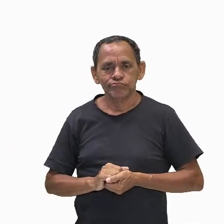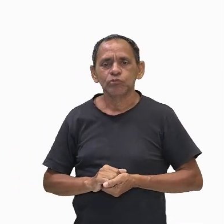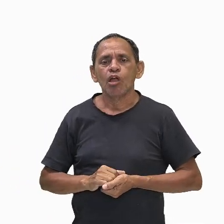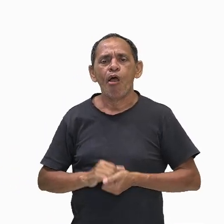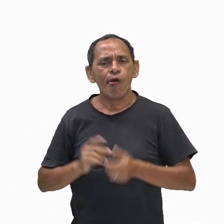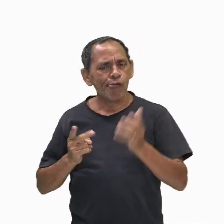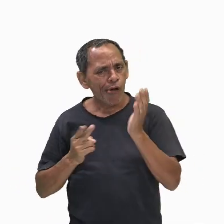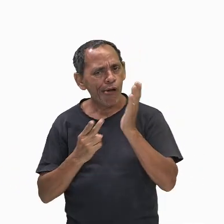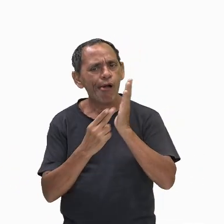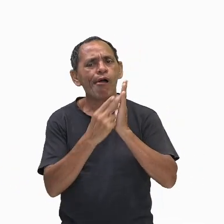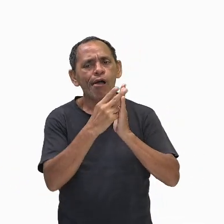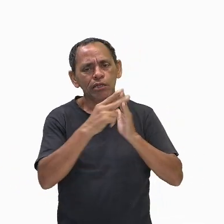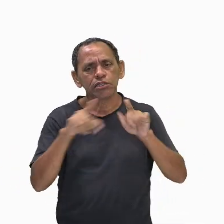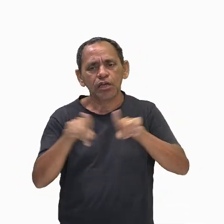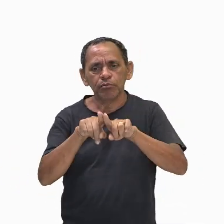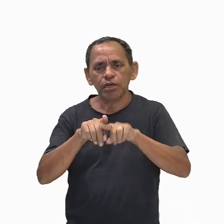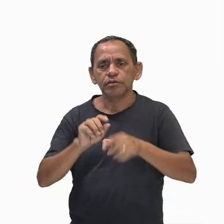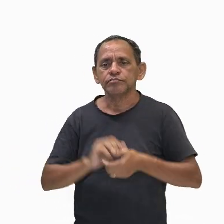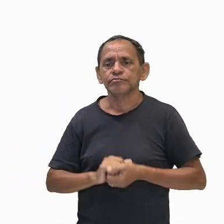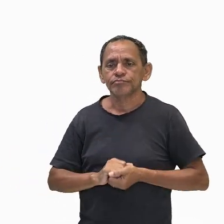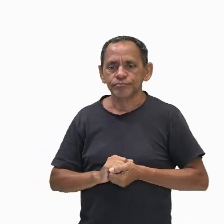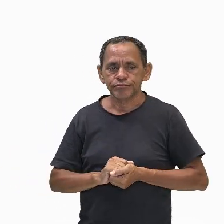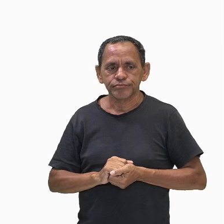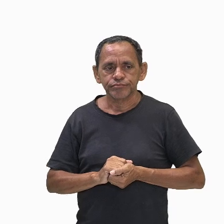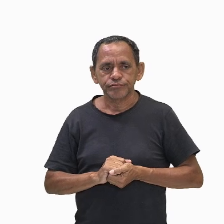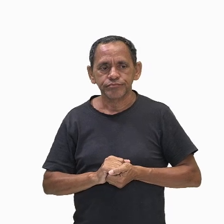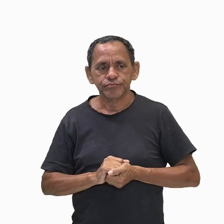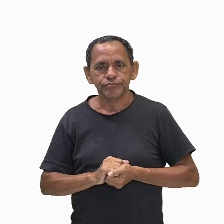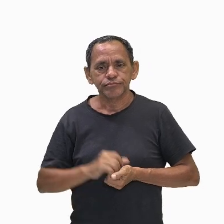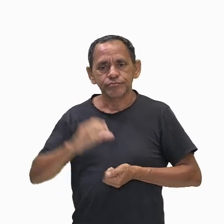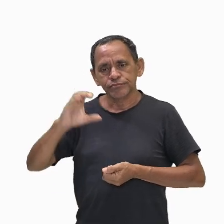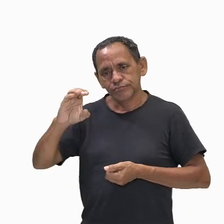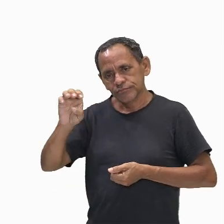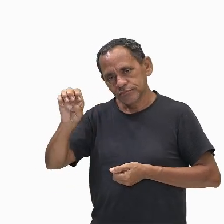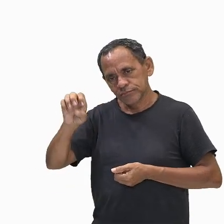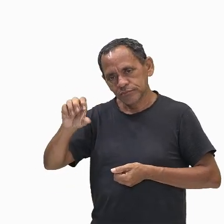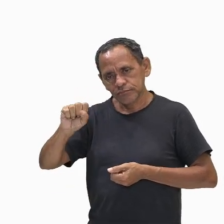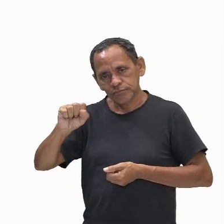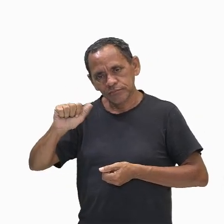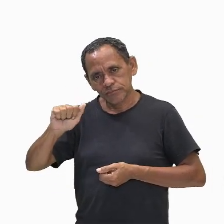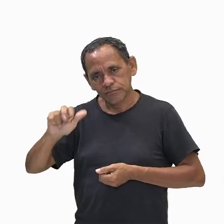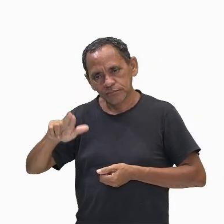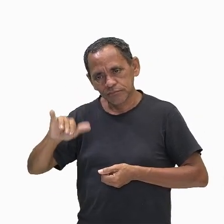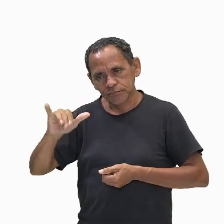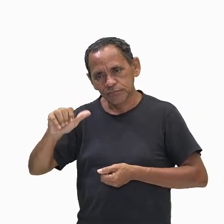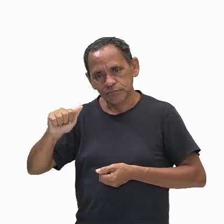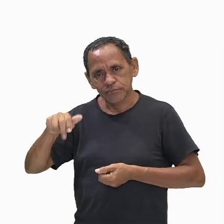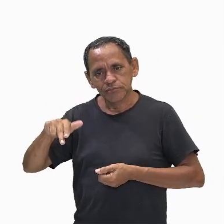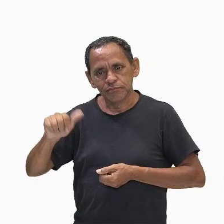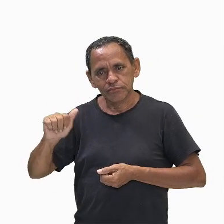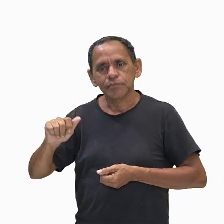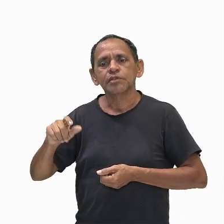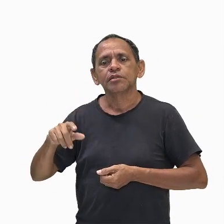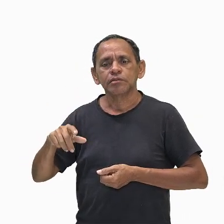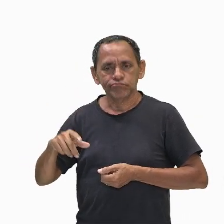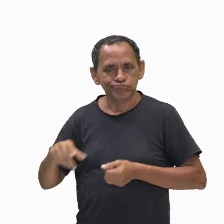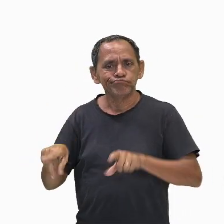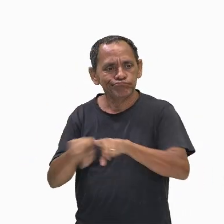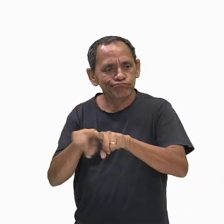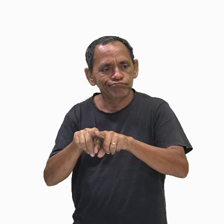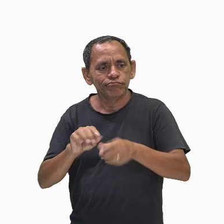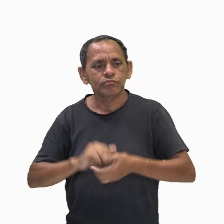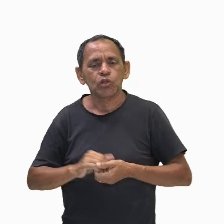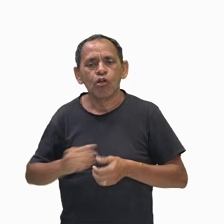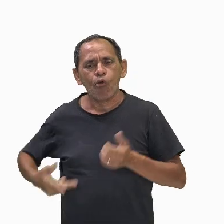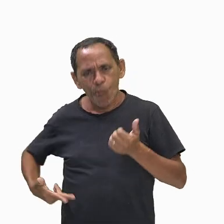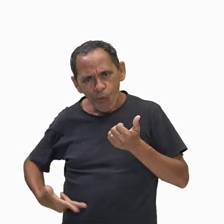canal vaginal, e a cesariana, onde o bebê nasce através de uma incisão do abdômen e útero. As etapas do